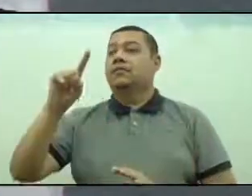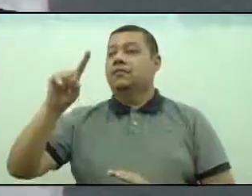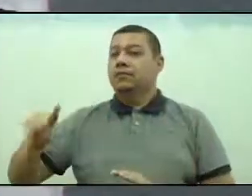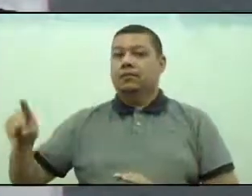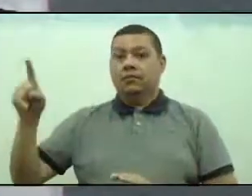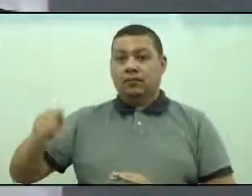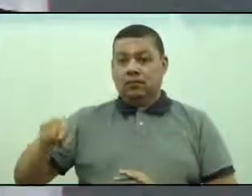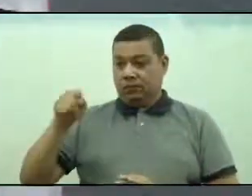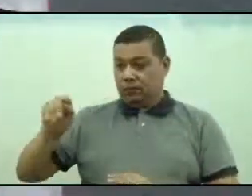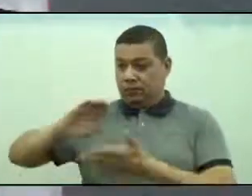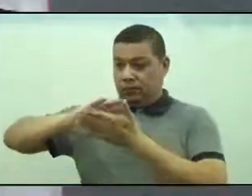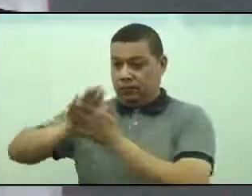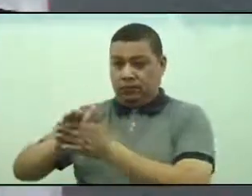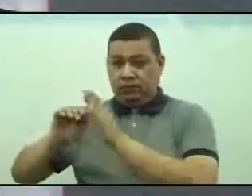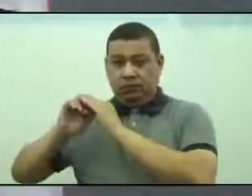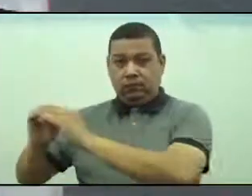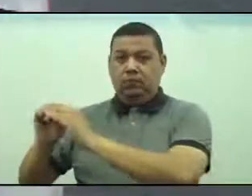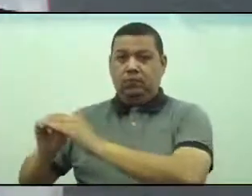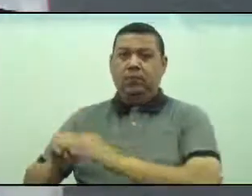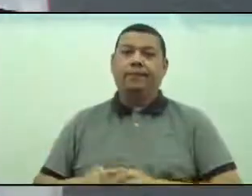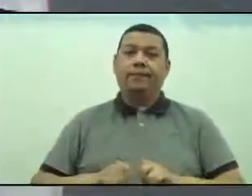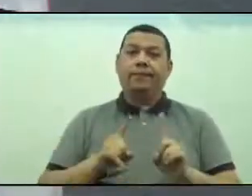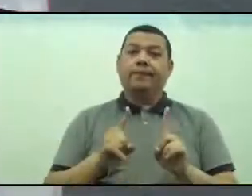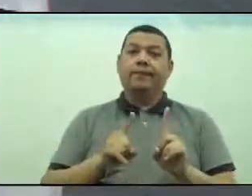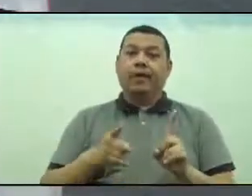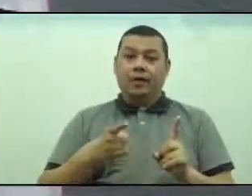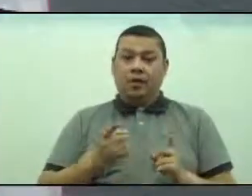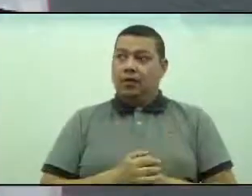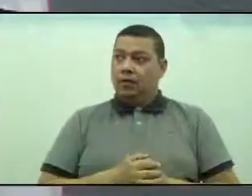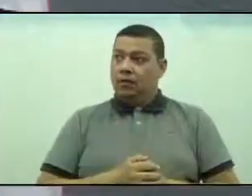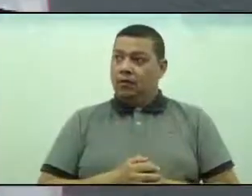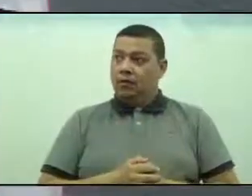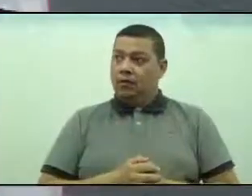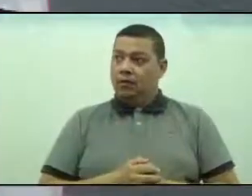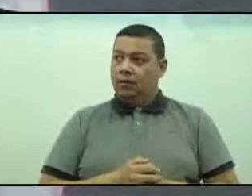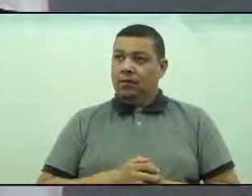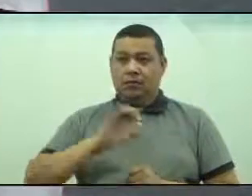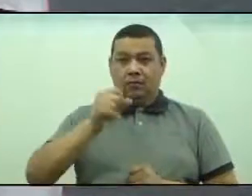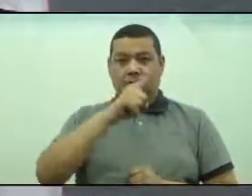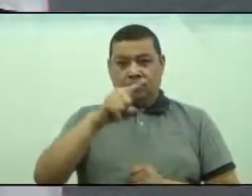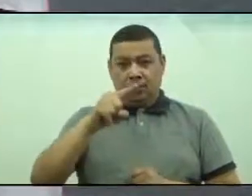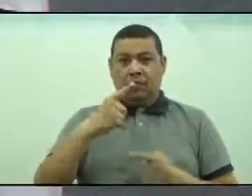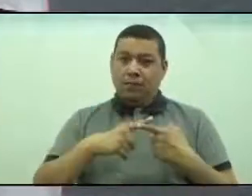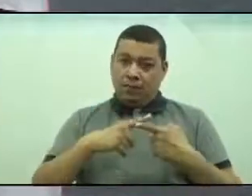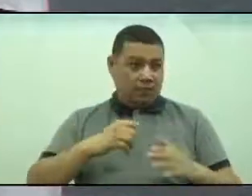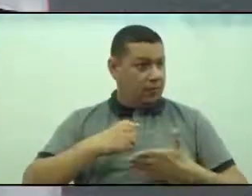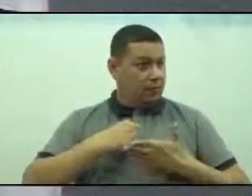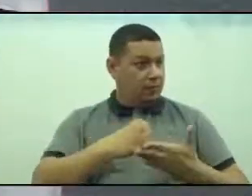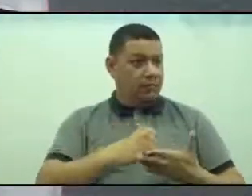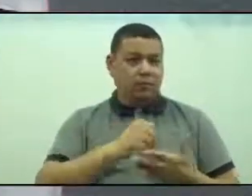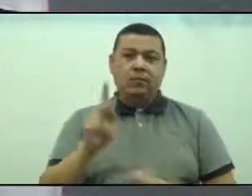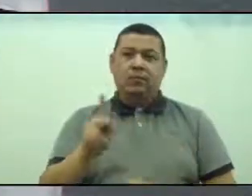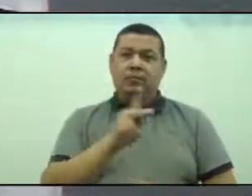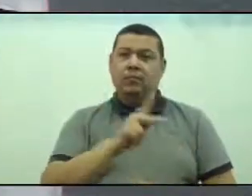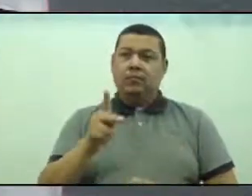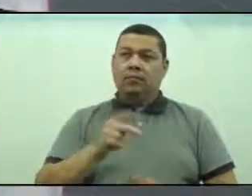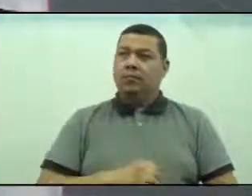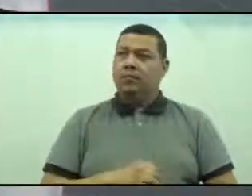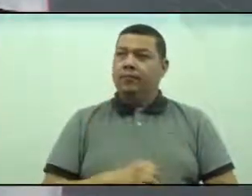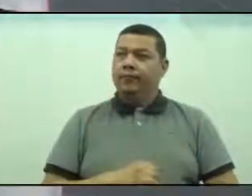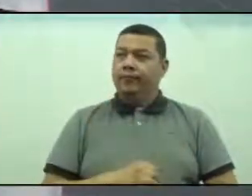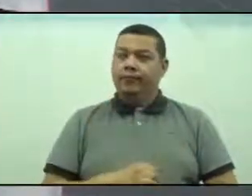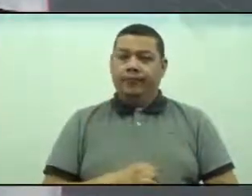derrubado, mas eu parabenizo o prefeito aqui, porque ele disse, eu vou vacinar os professores. Então, já